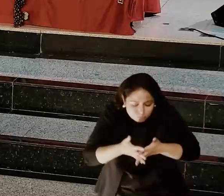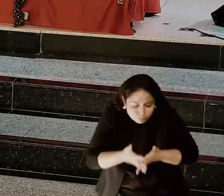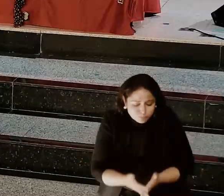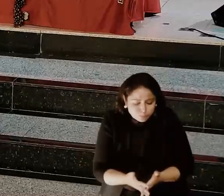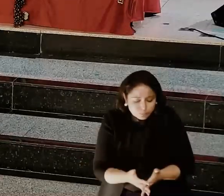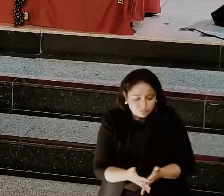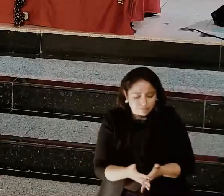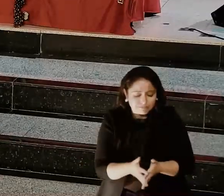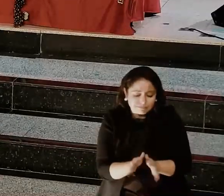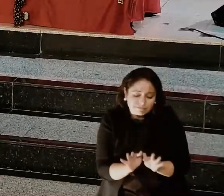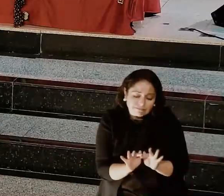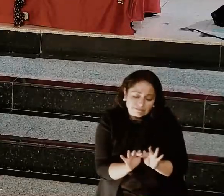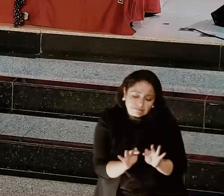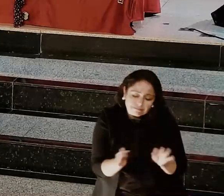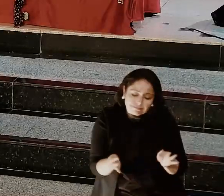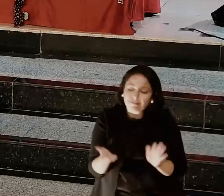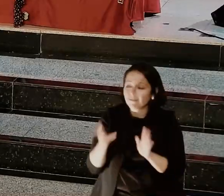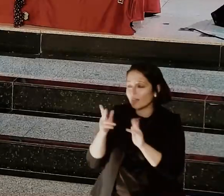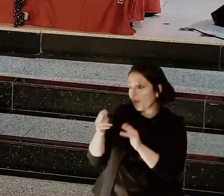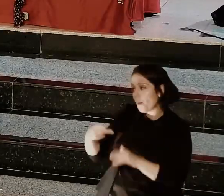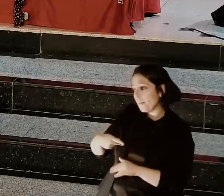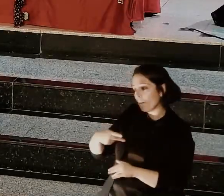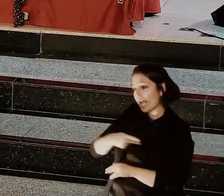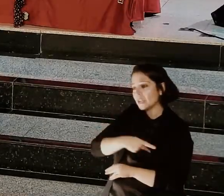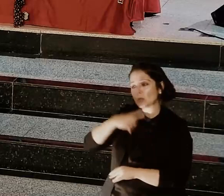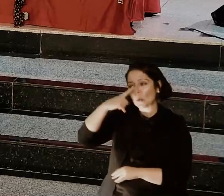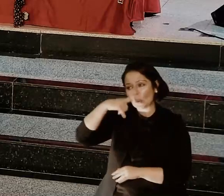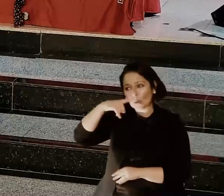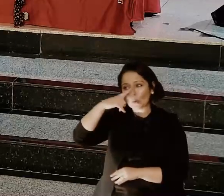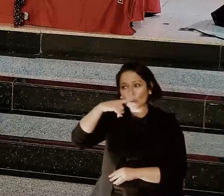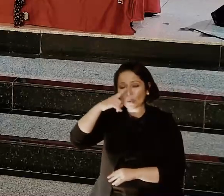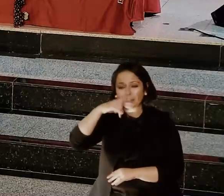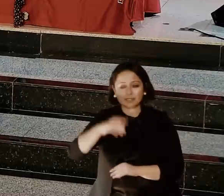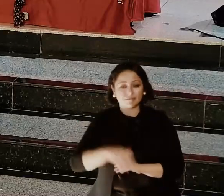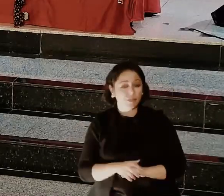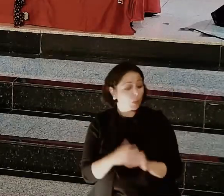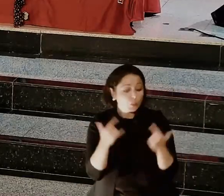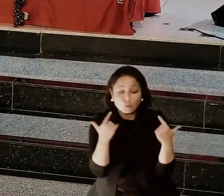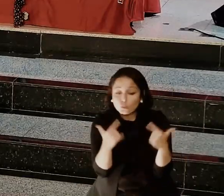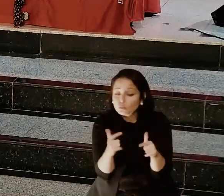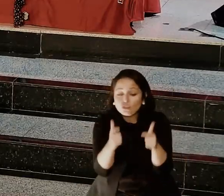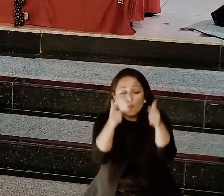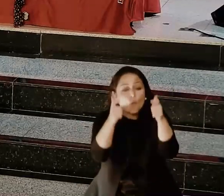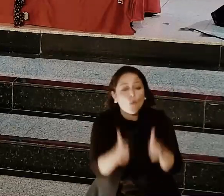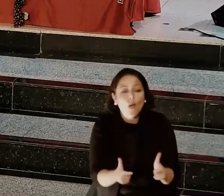estrebaria, disse bem o pastor Lucas, eles nem tinham lugar para ele.